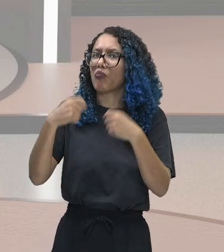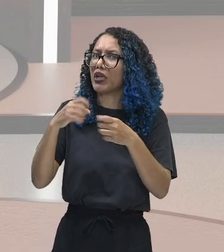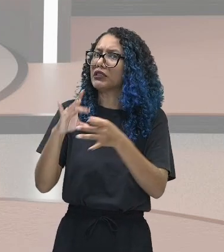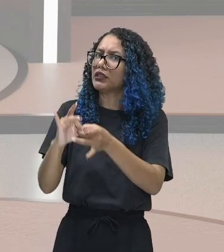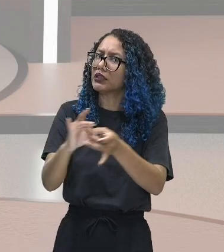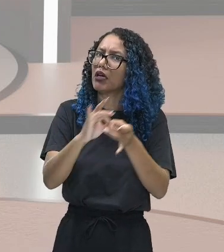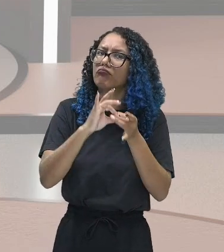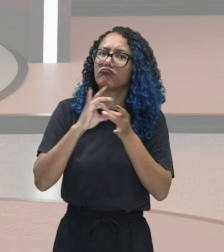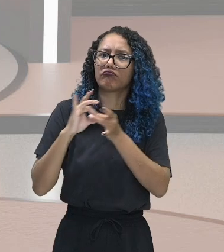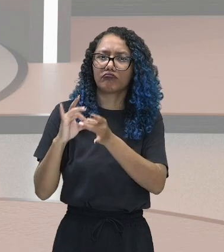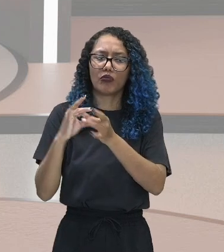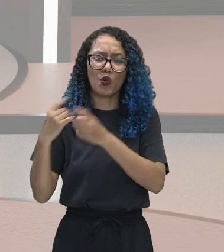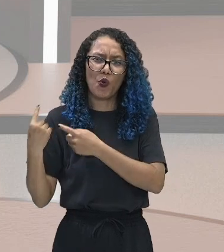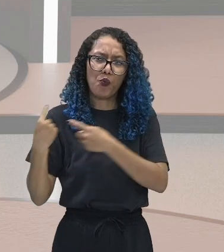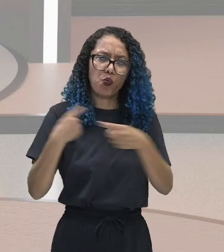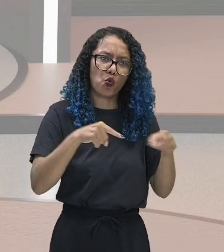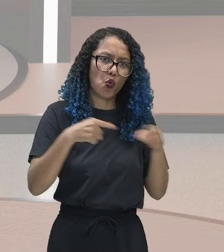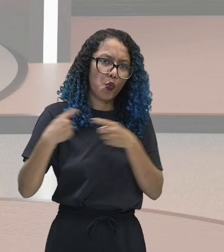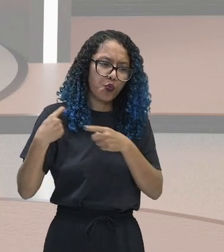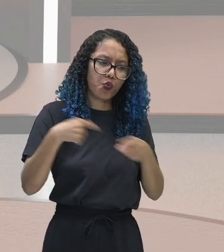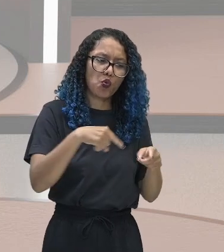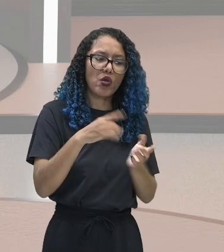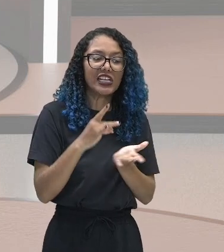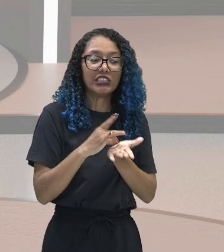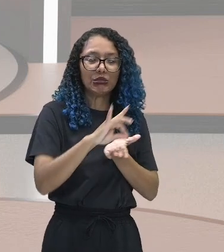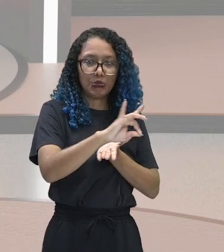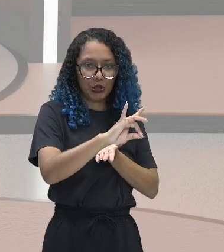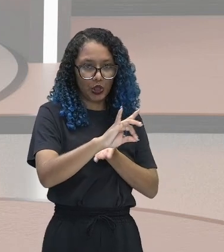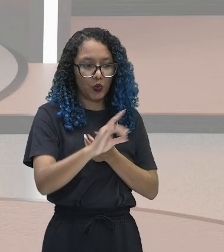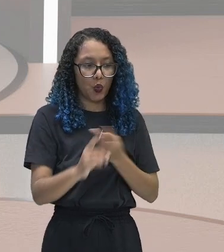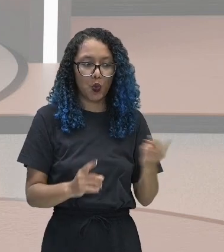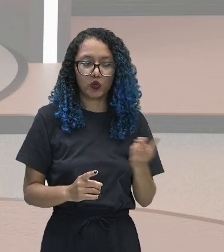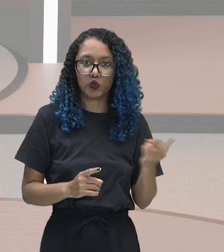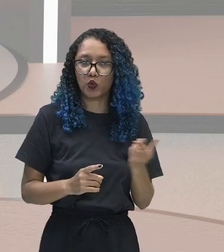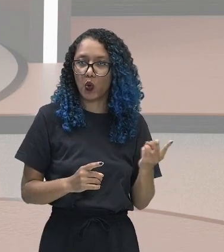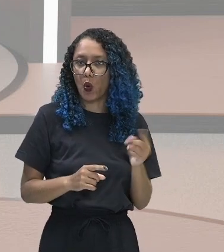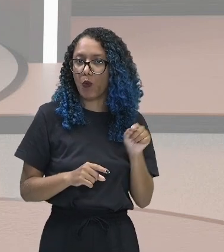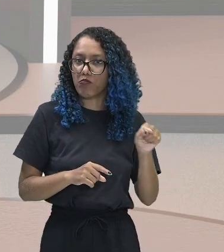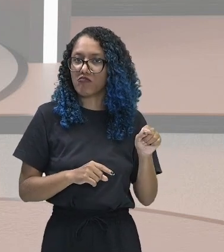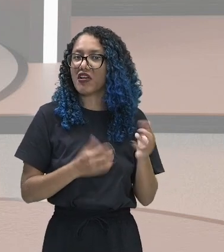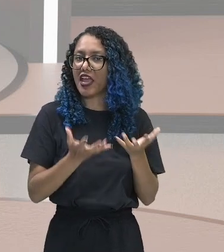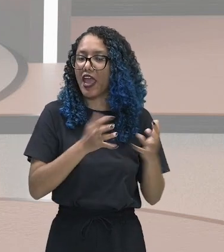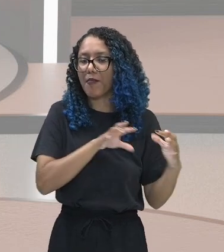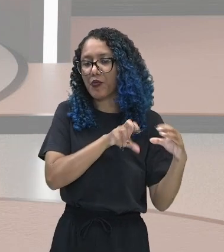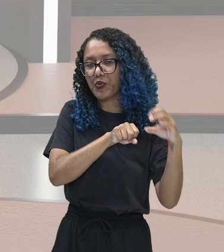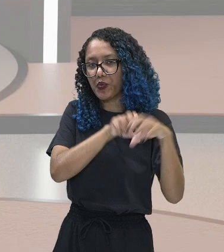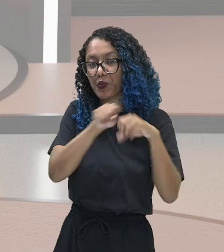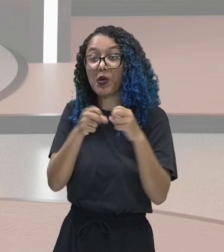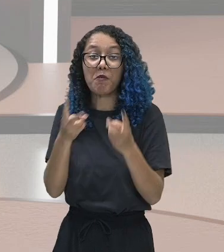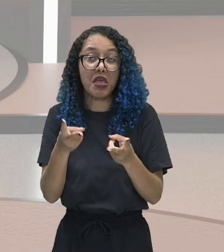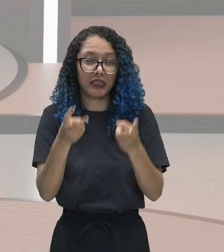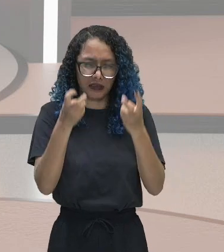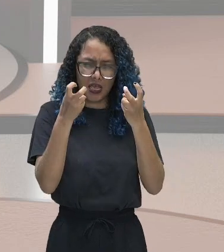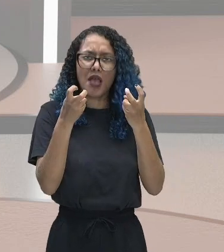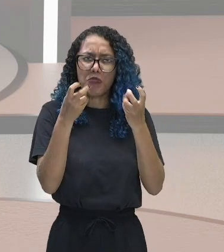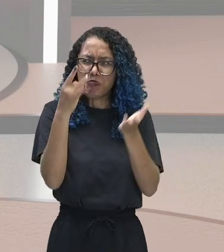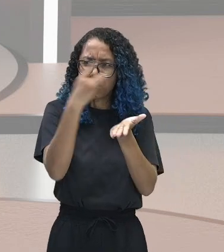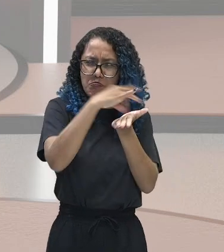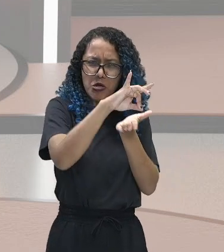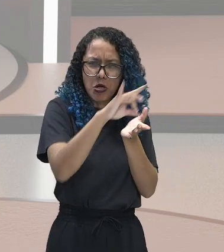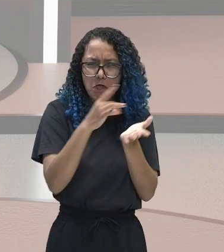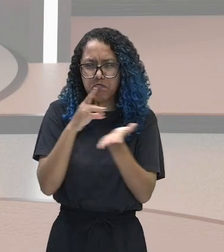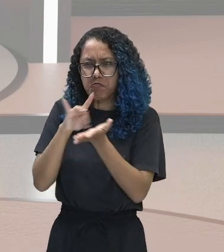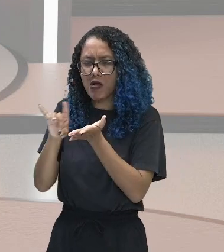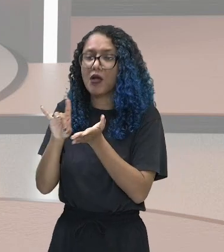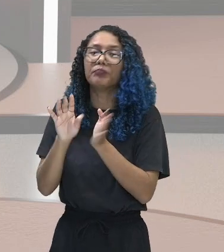unir contra este inimigo comum, tá bom? Então, percebam aí as rivalidades. E um outro ponto que eu preciso